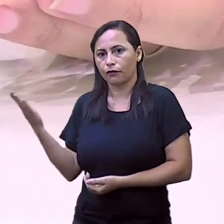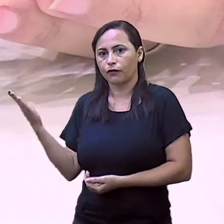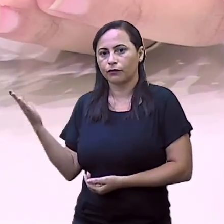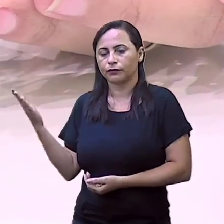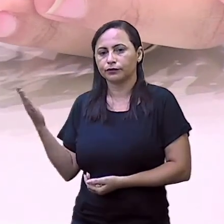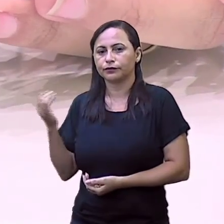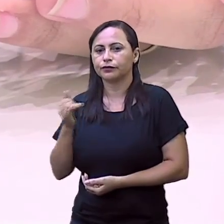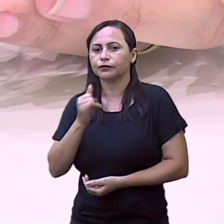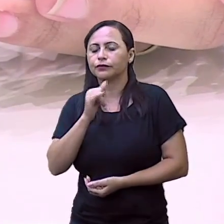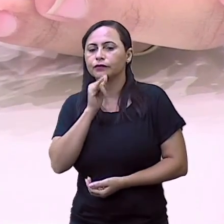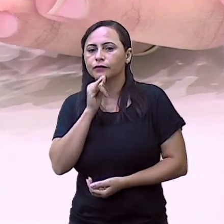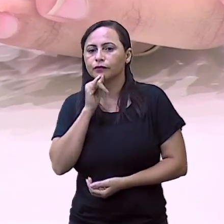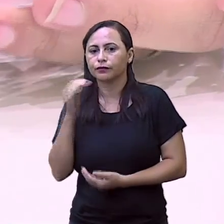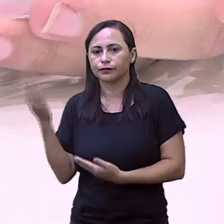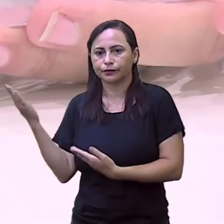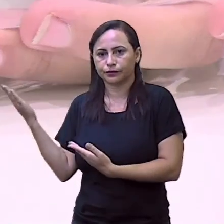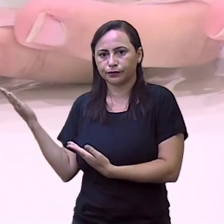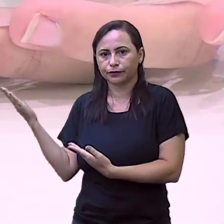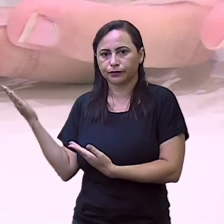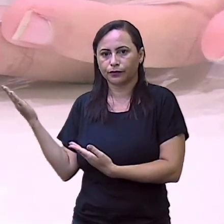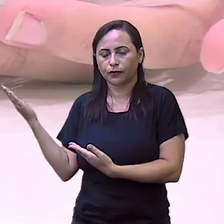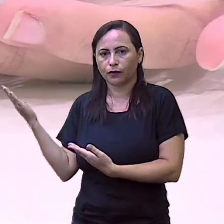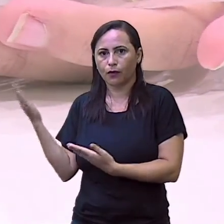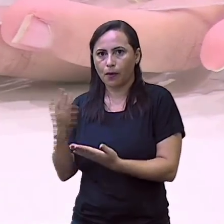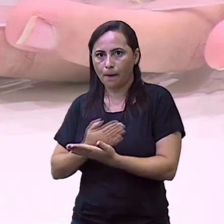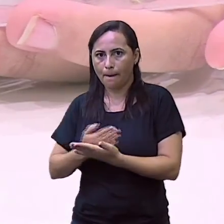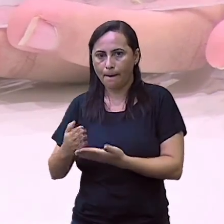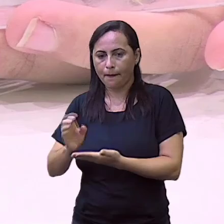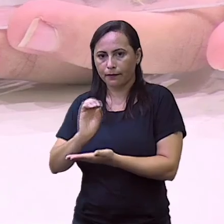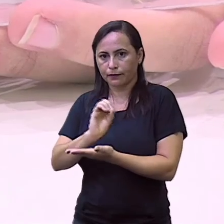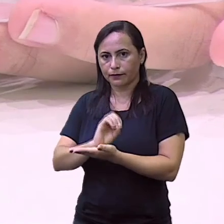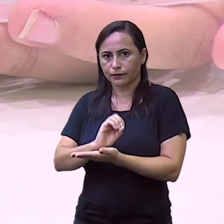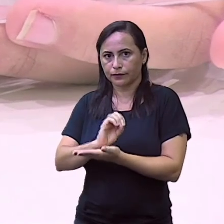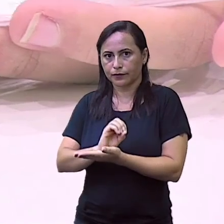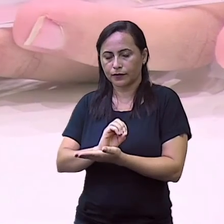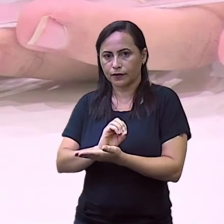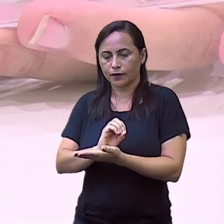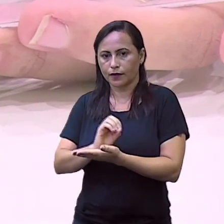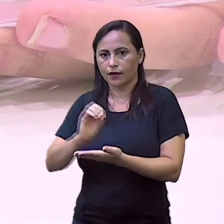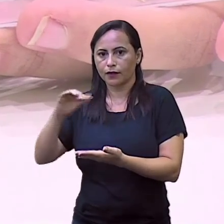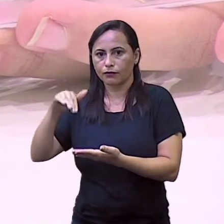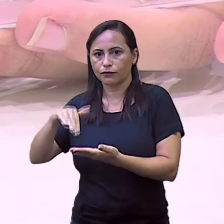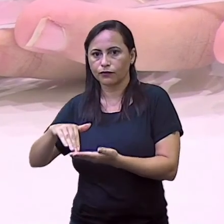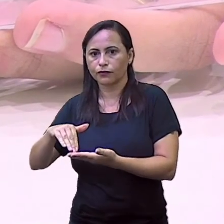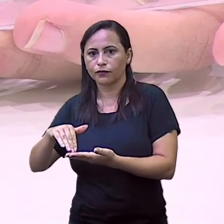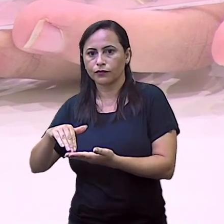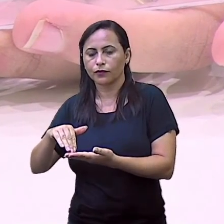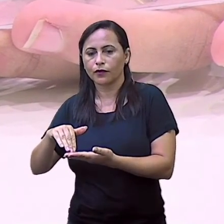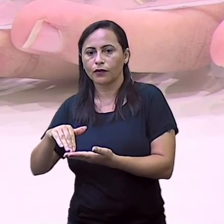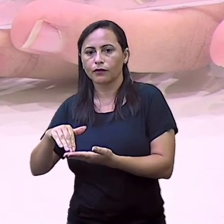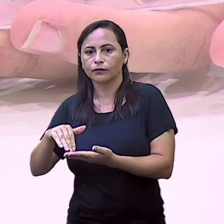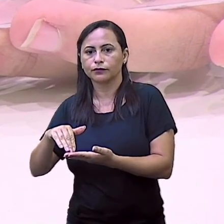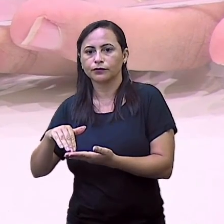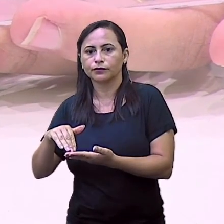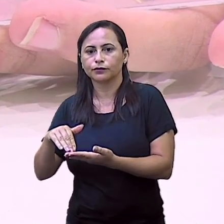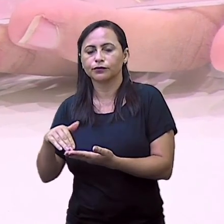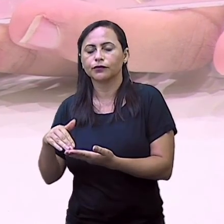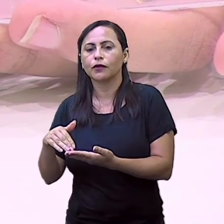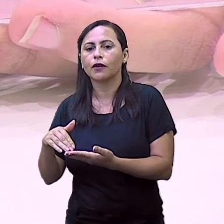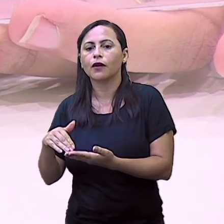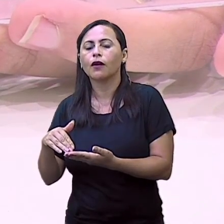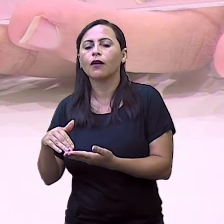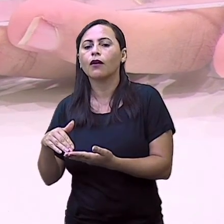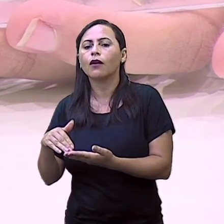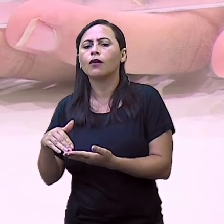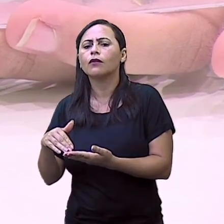apontador, você vai colocar no 0, né? Que será o início da minha ponta aqui. meu ponto a ponto, e vai ver até onde ele vai. No